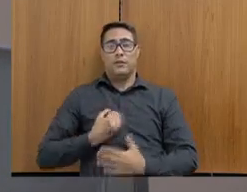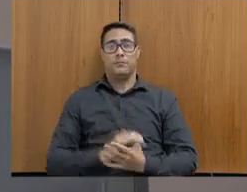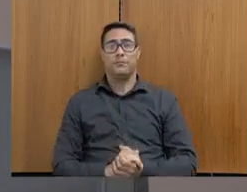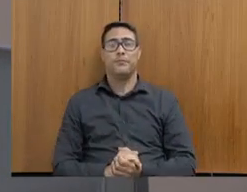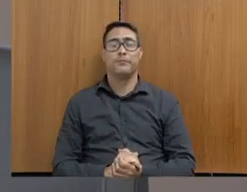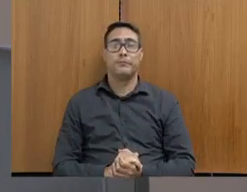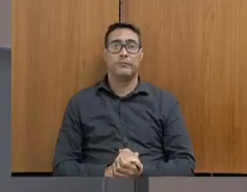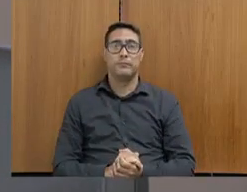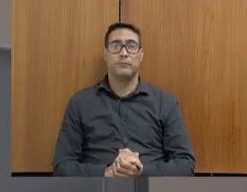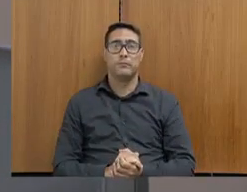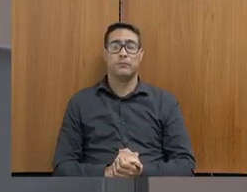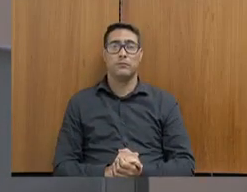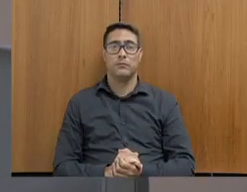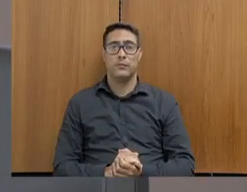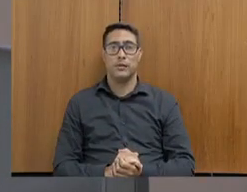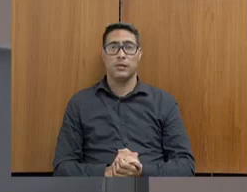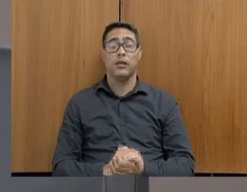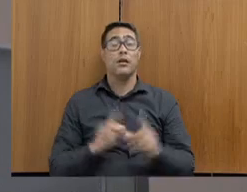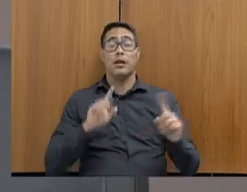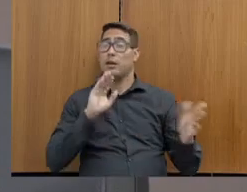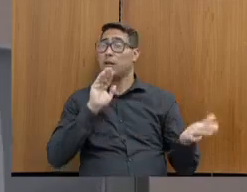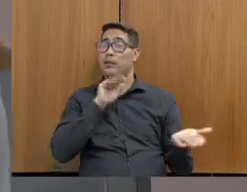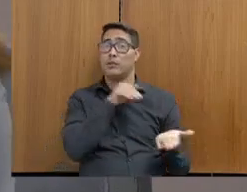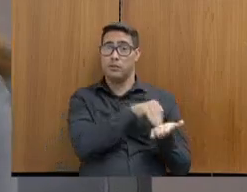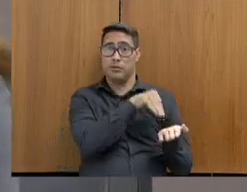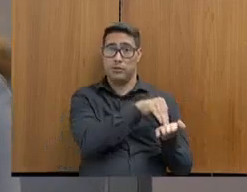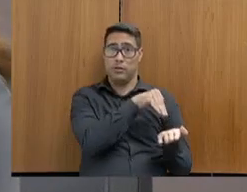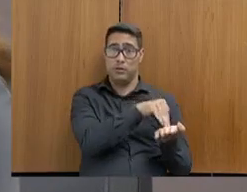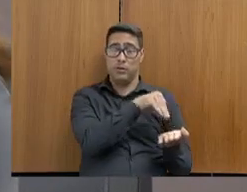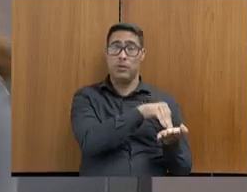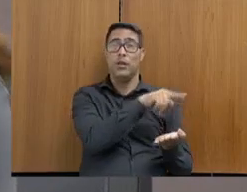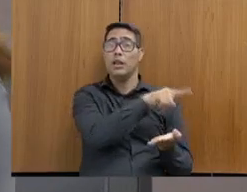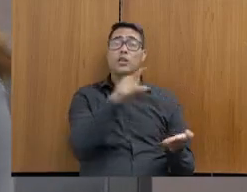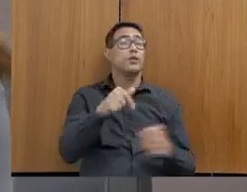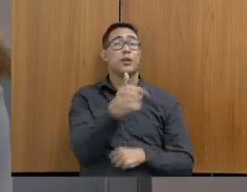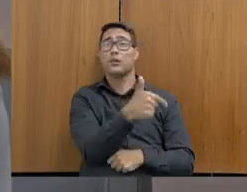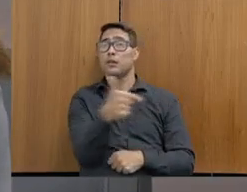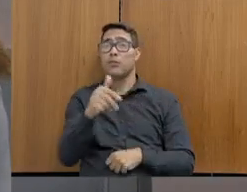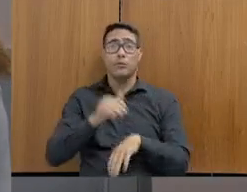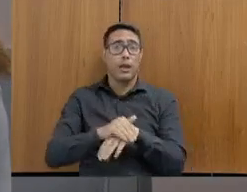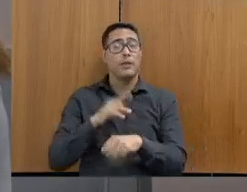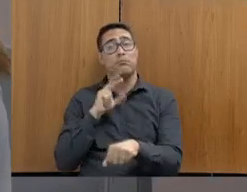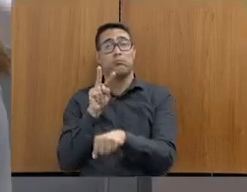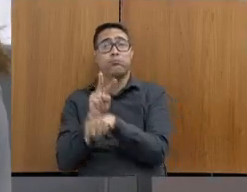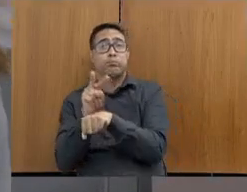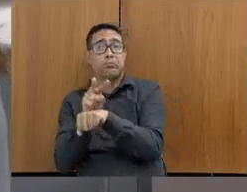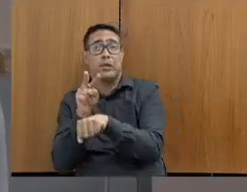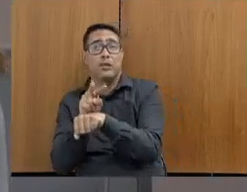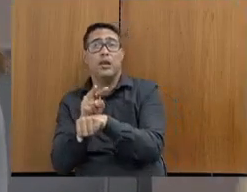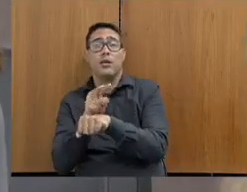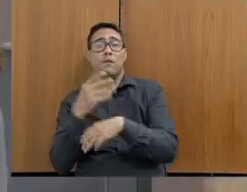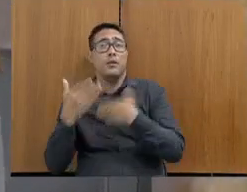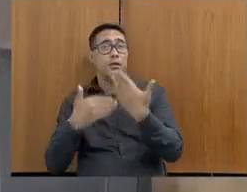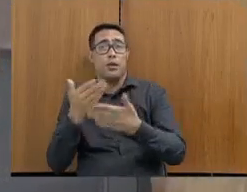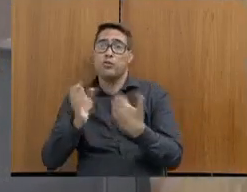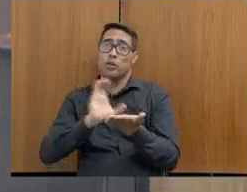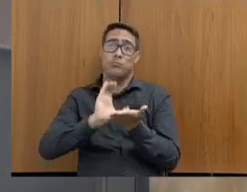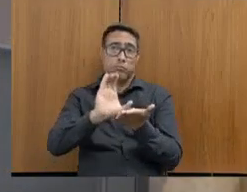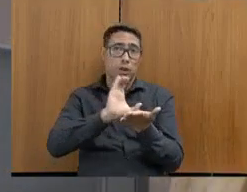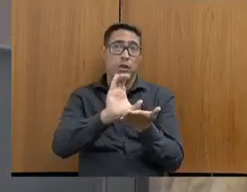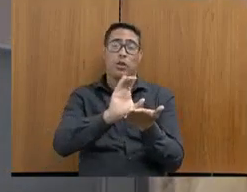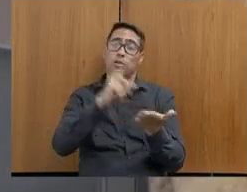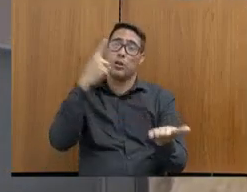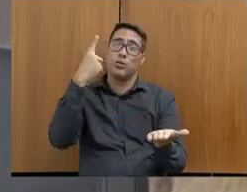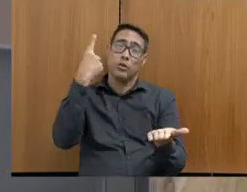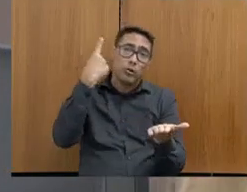aí né a última indagação da senhora né não temos previsão de aporte de recursos do acordo da